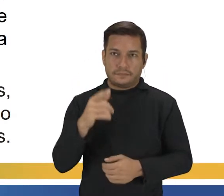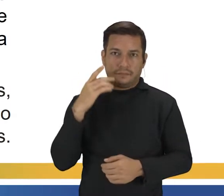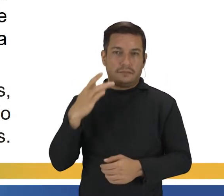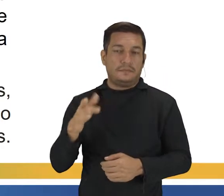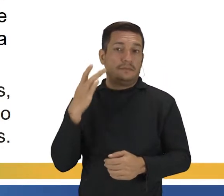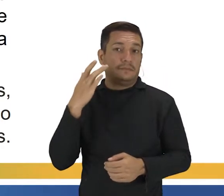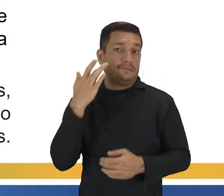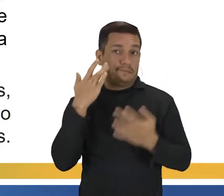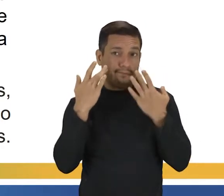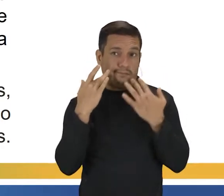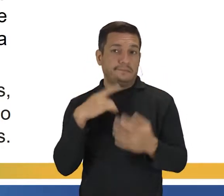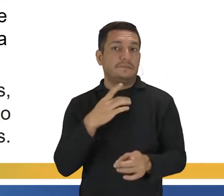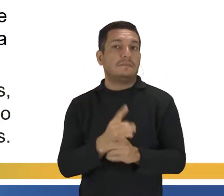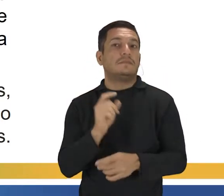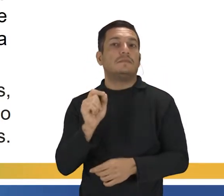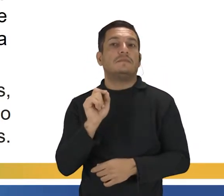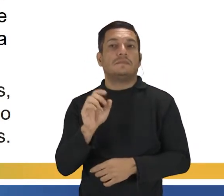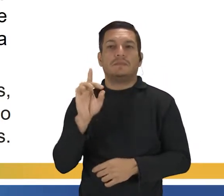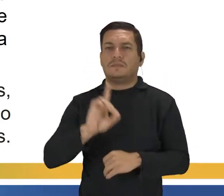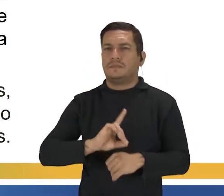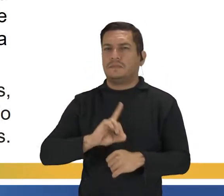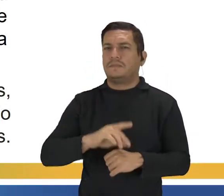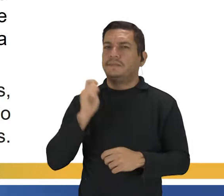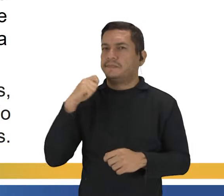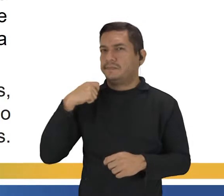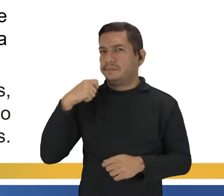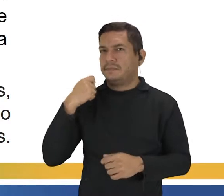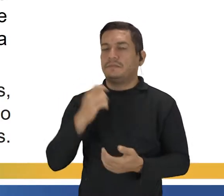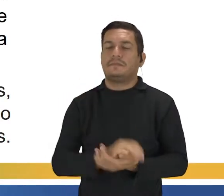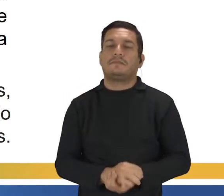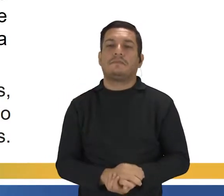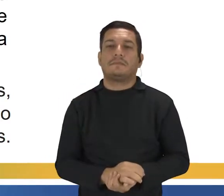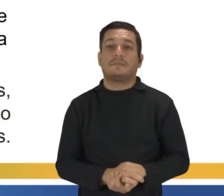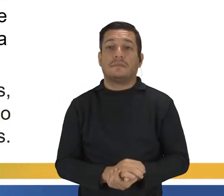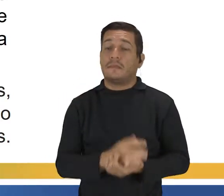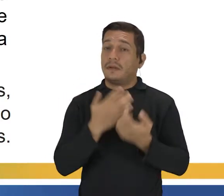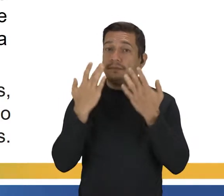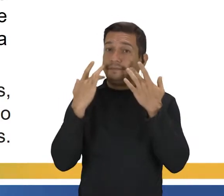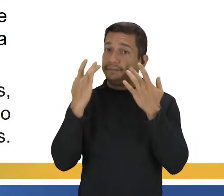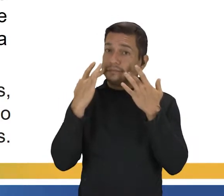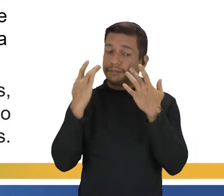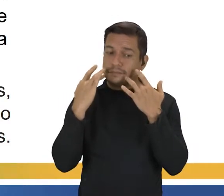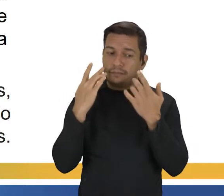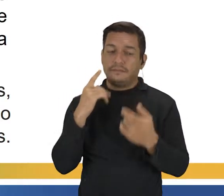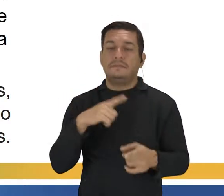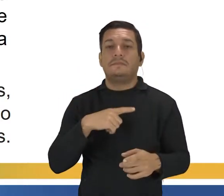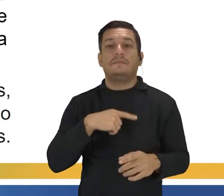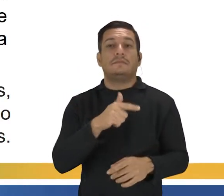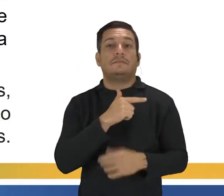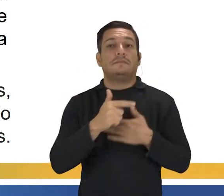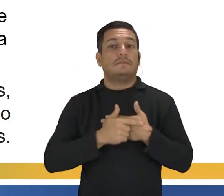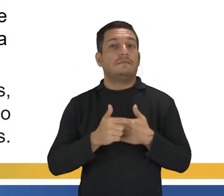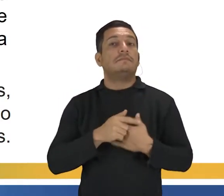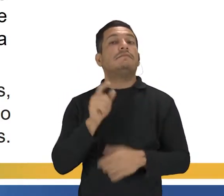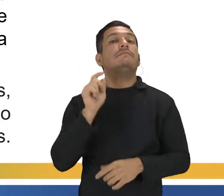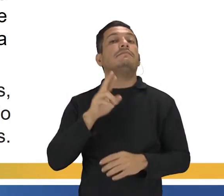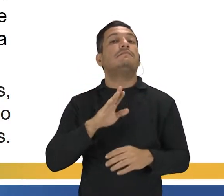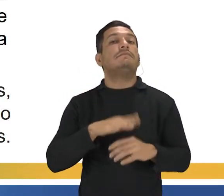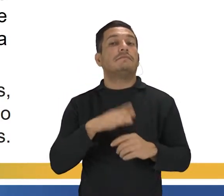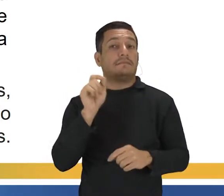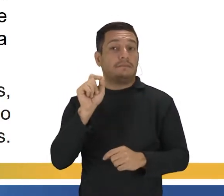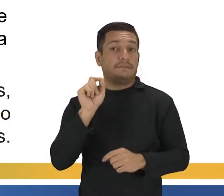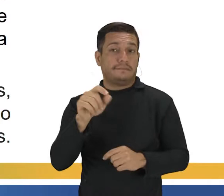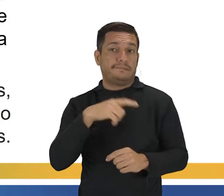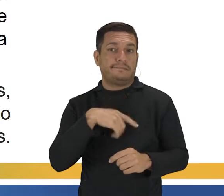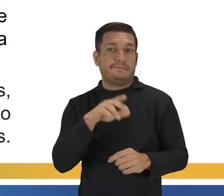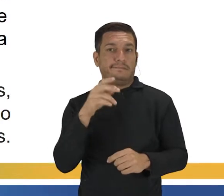peça teatral encontramos apenas o diretor e os atores? Em uma peça teatral, os papéis mais visíveis são